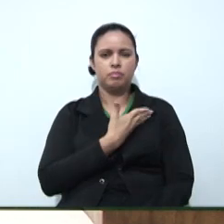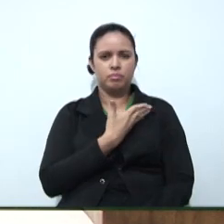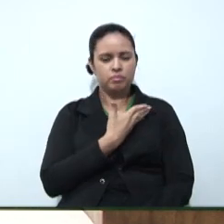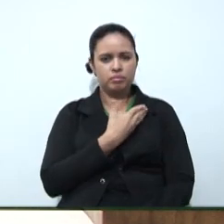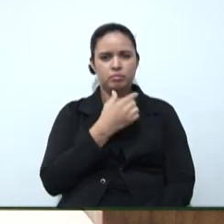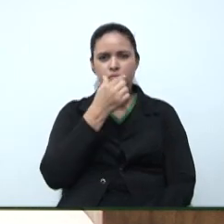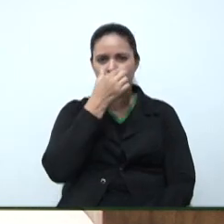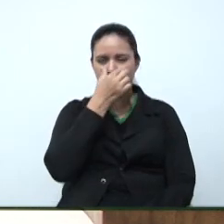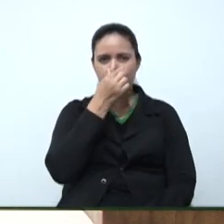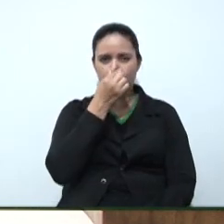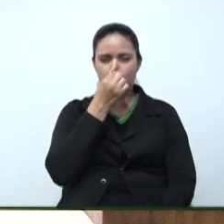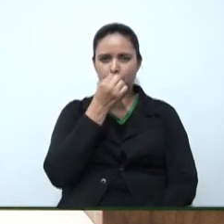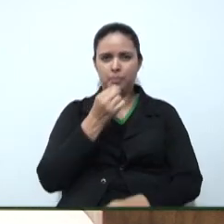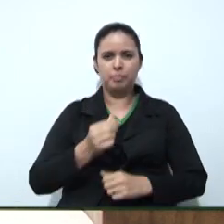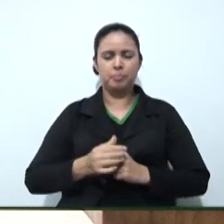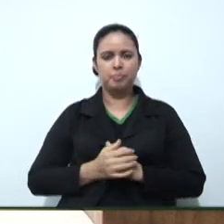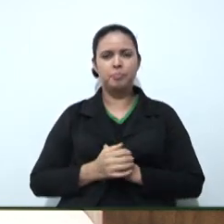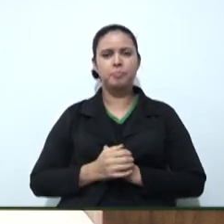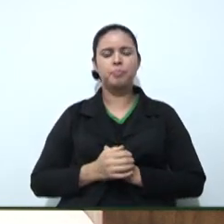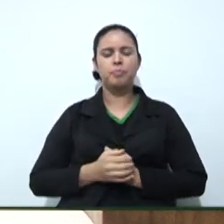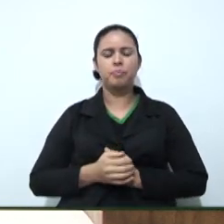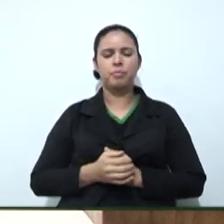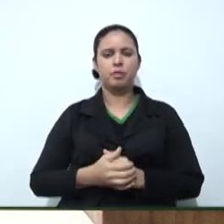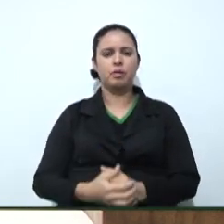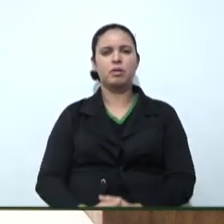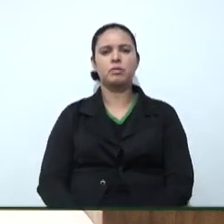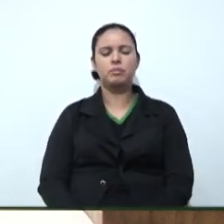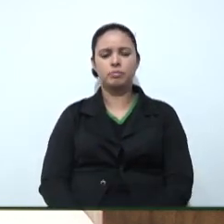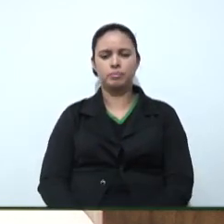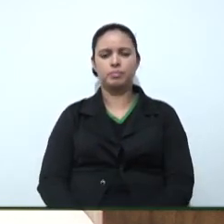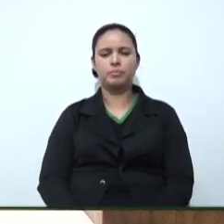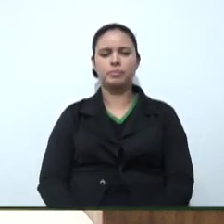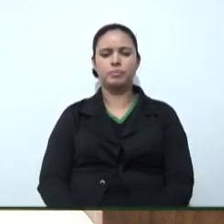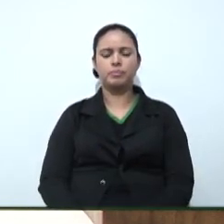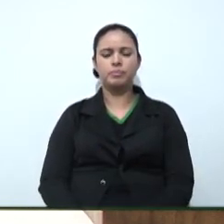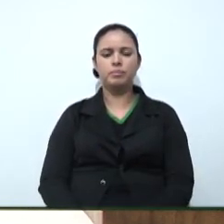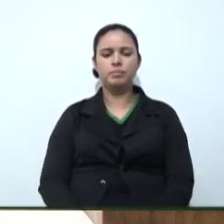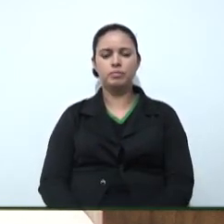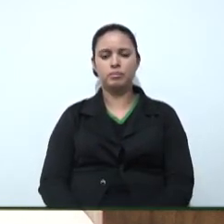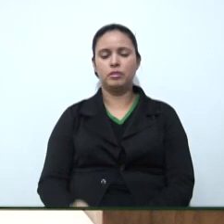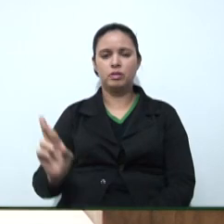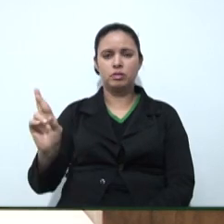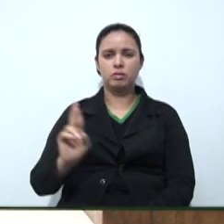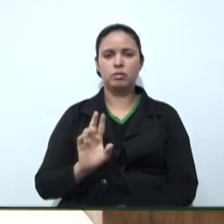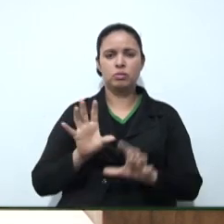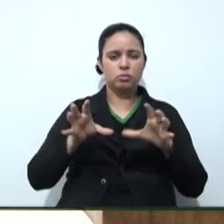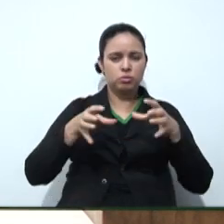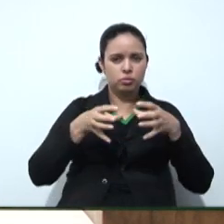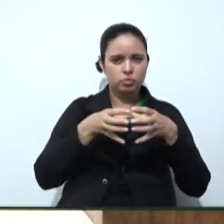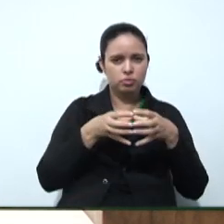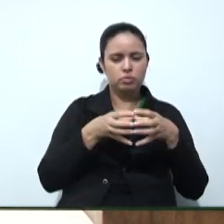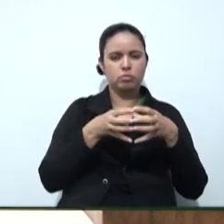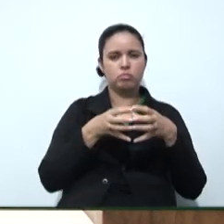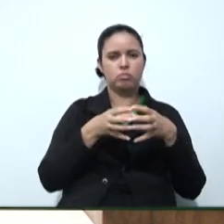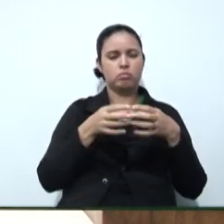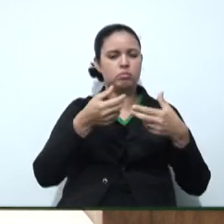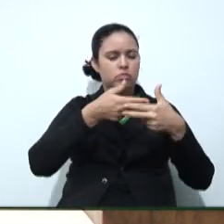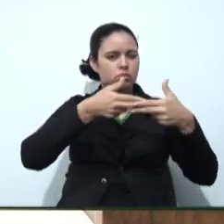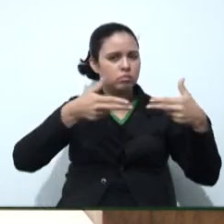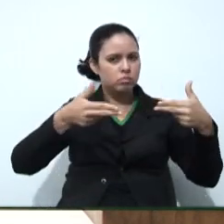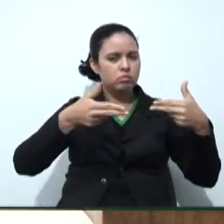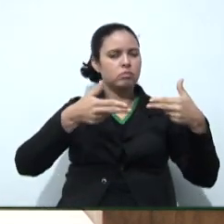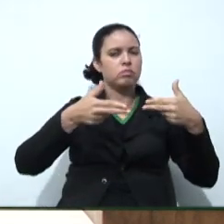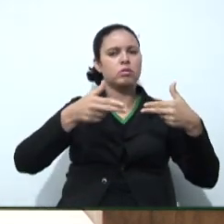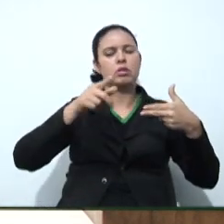Isso. Durante a nossa aula. Ele colocou que é o conjunto de componentes físicos, químicos, biológicos